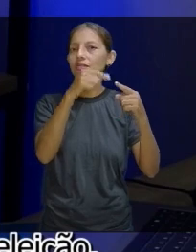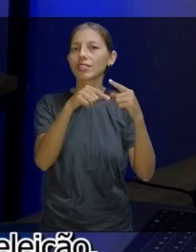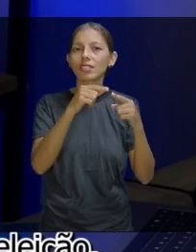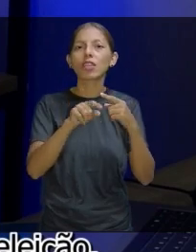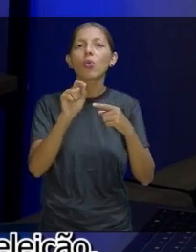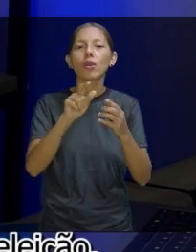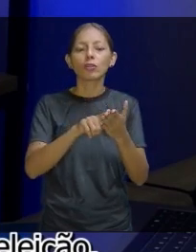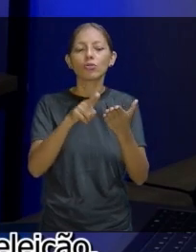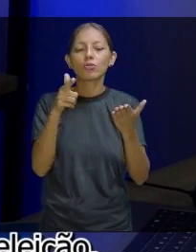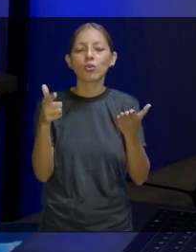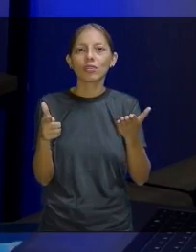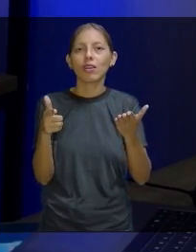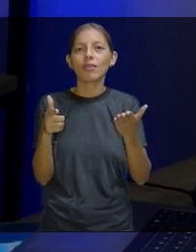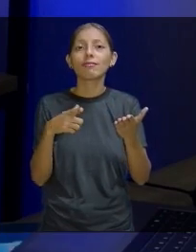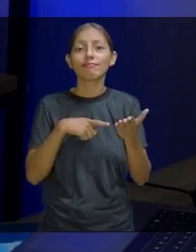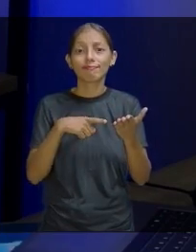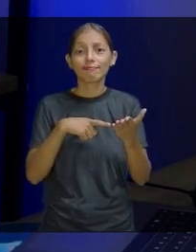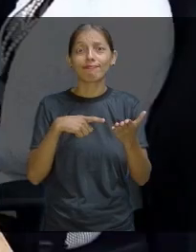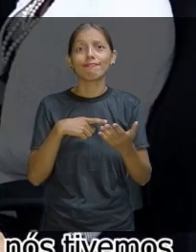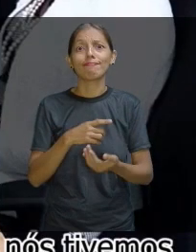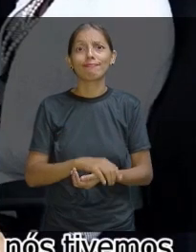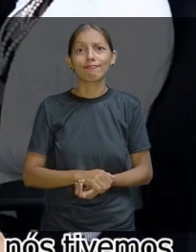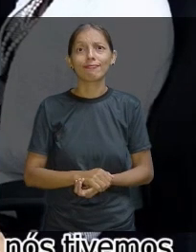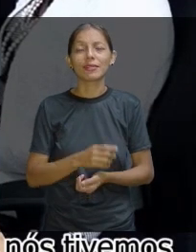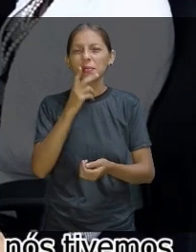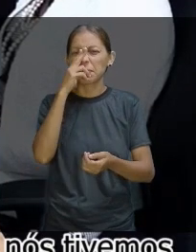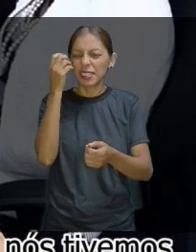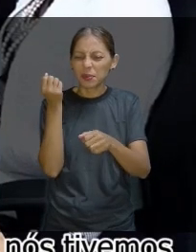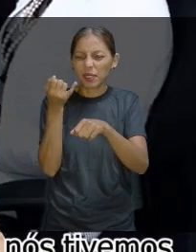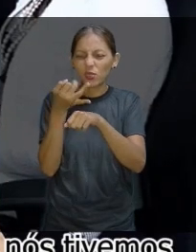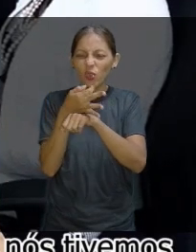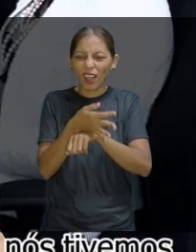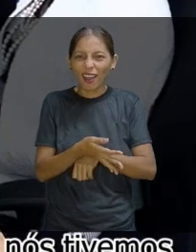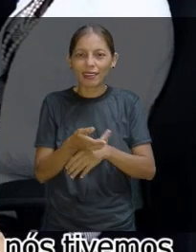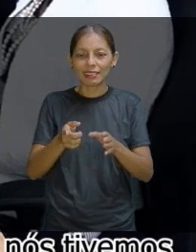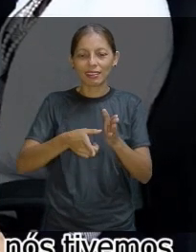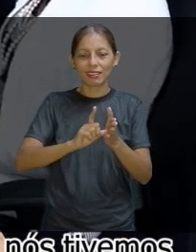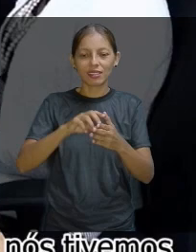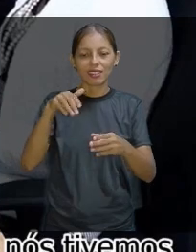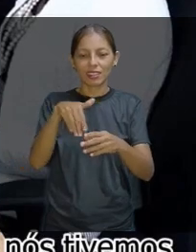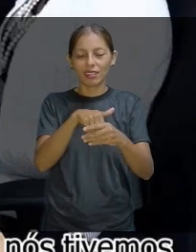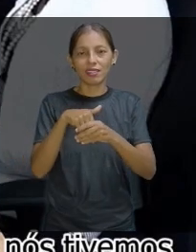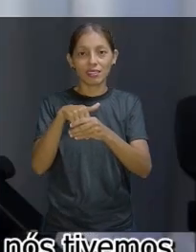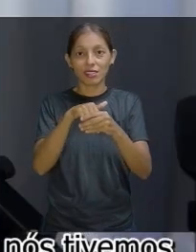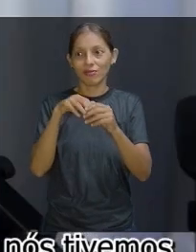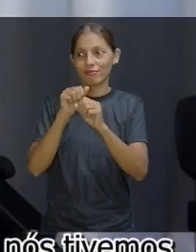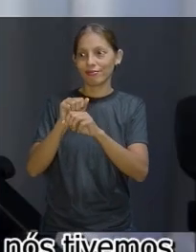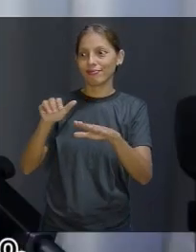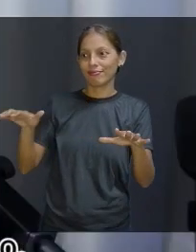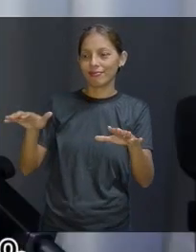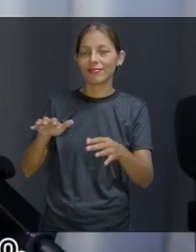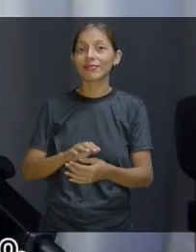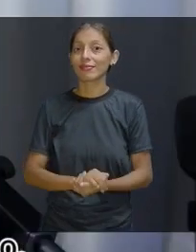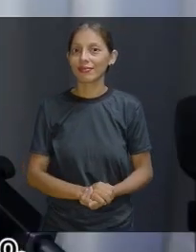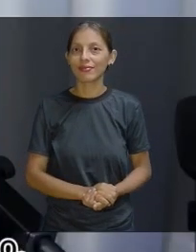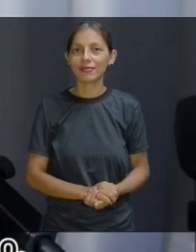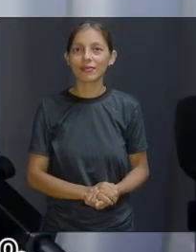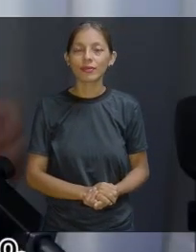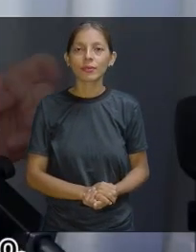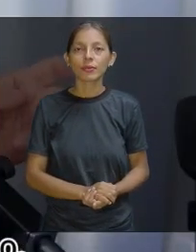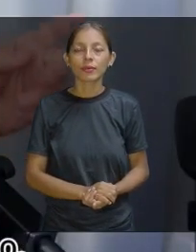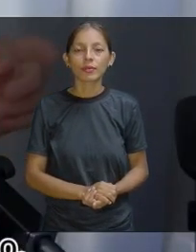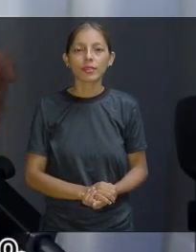madrugada, às vésperas da eleição. Não é isso? Já acabou? Imagina, deve ter bem pouco tempo. Eu lembro um caso que nós tivemos no Amapá. Foco